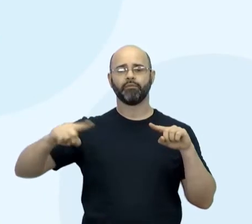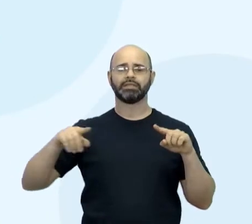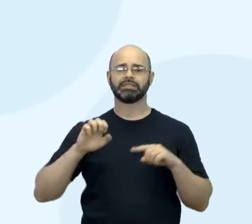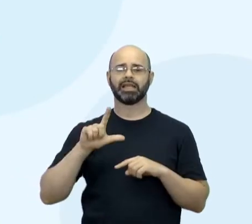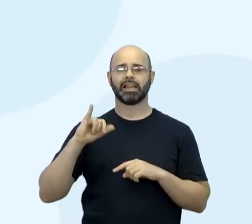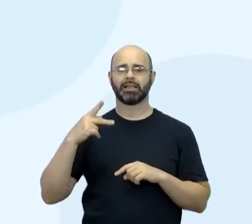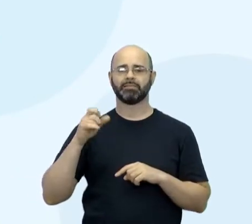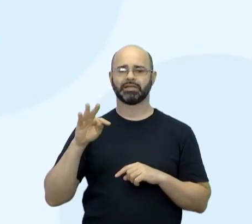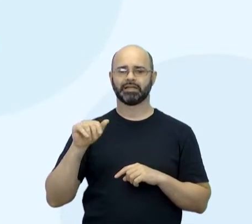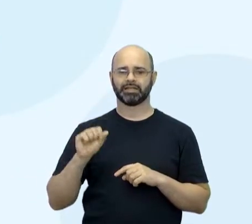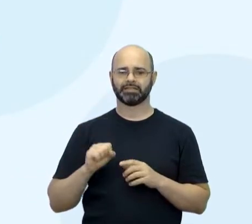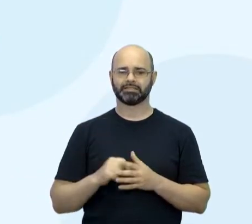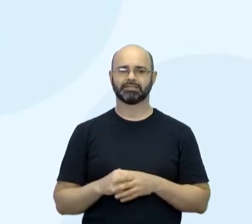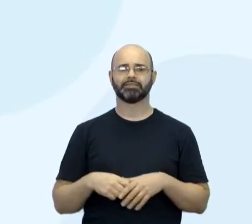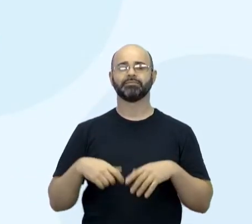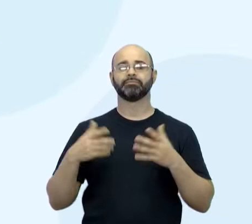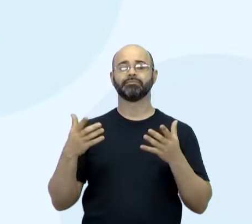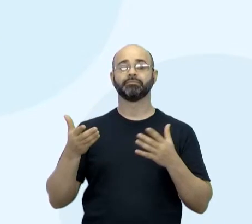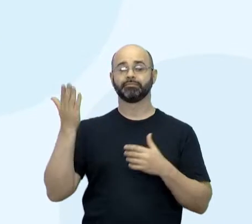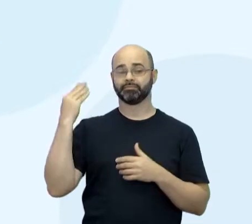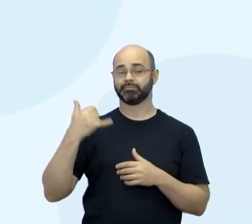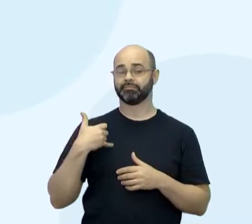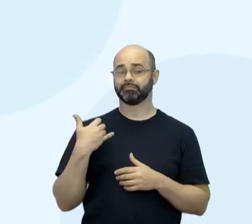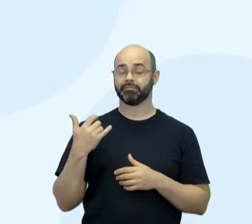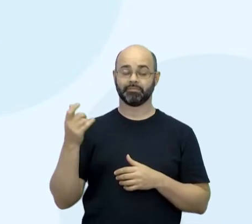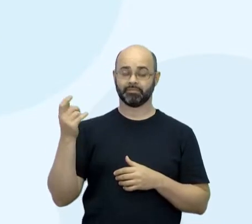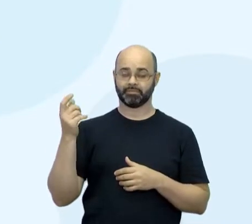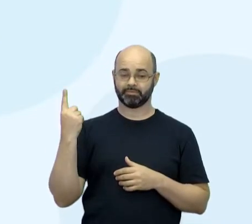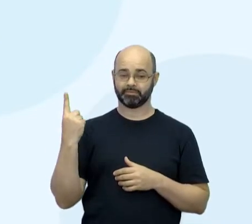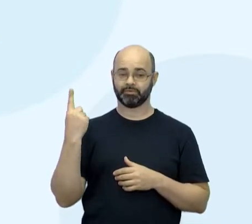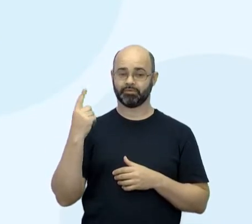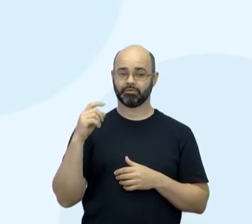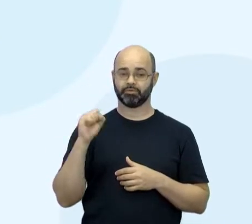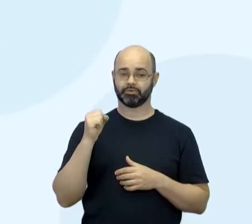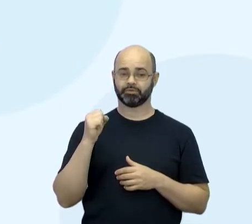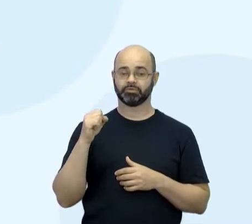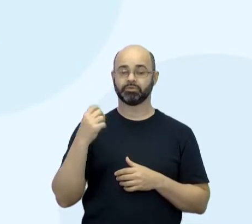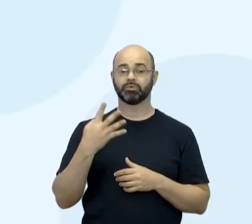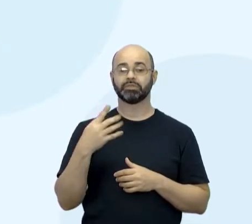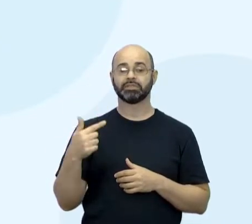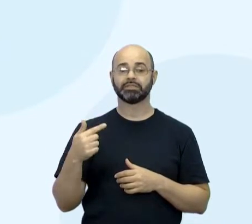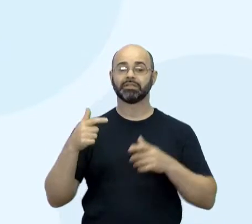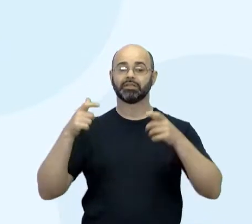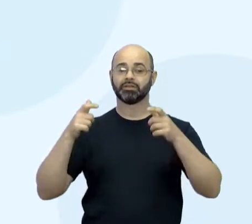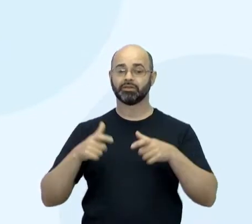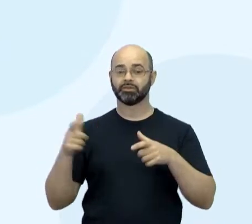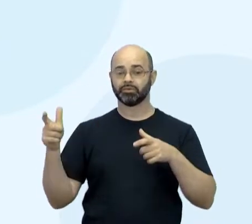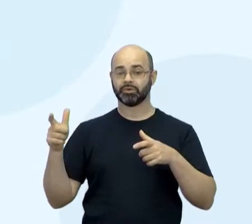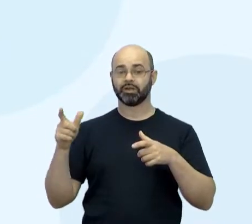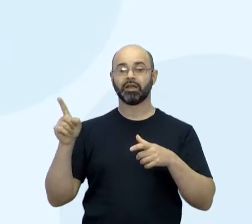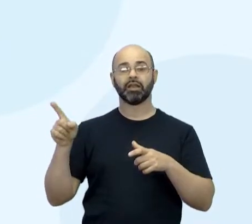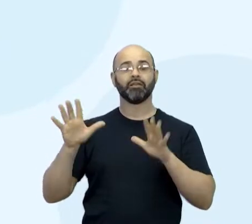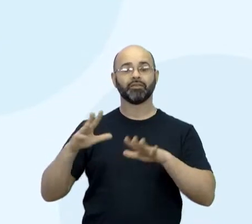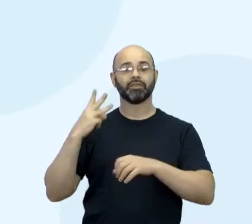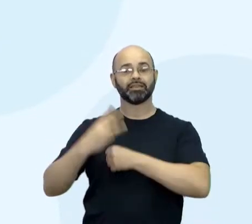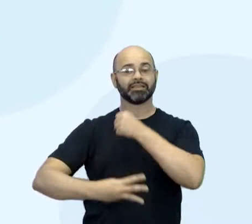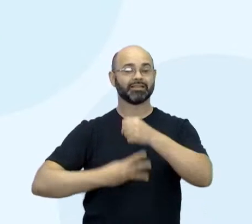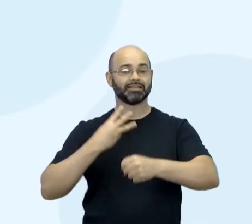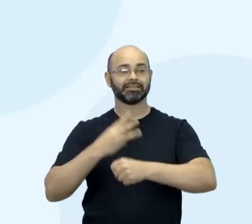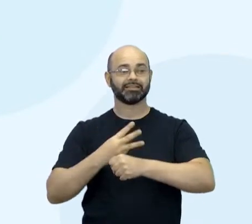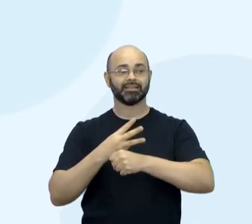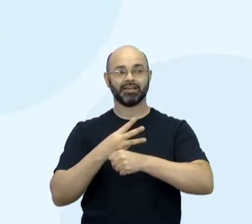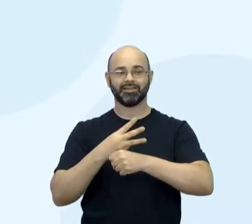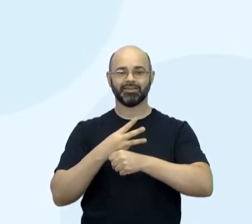Royal Society de Edimburgo. Em 1847, ele foi admitido na Universidade de Edimburgo, onde permaneceu por 3 anos.